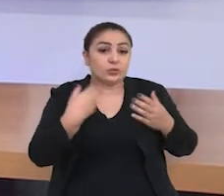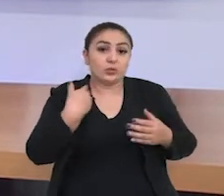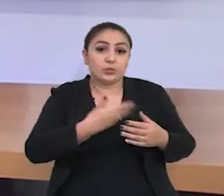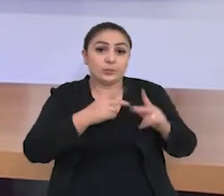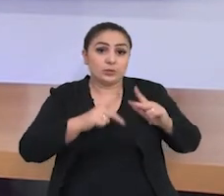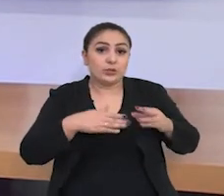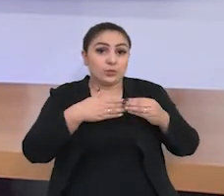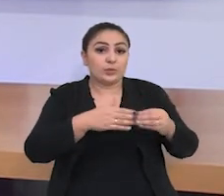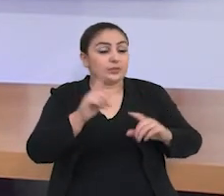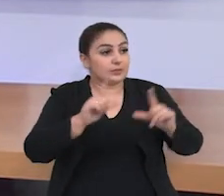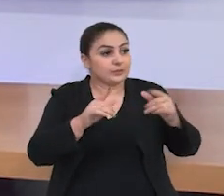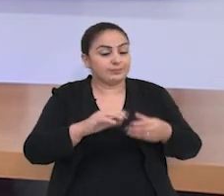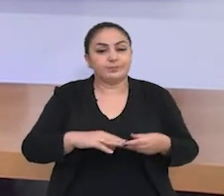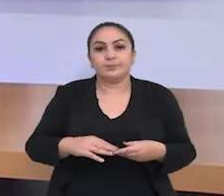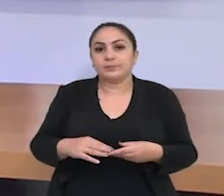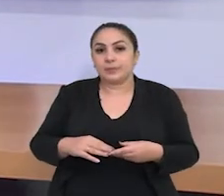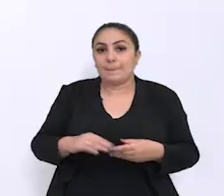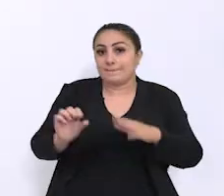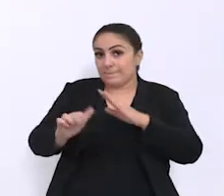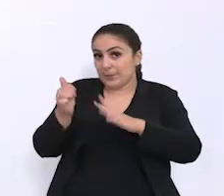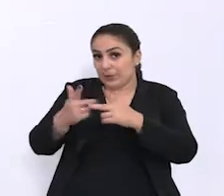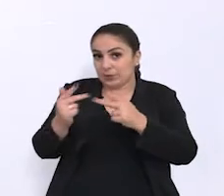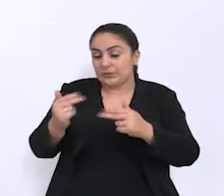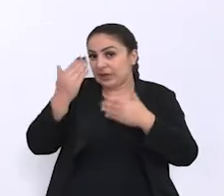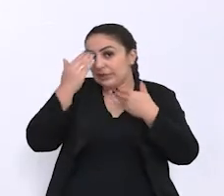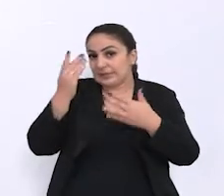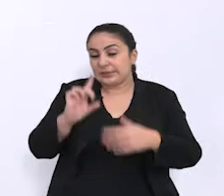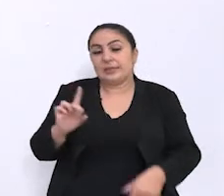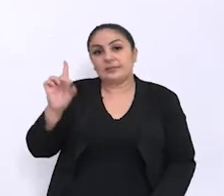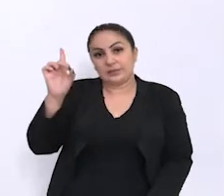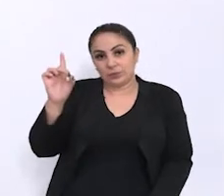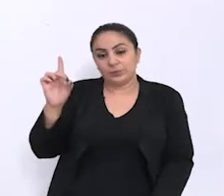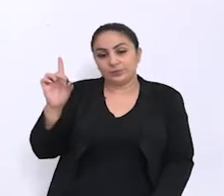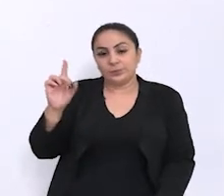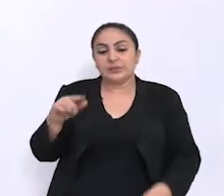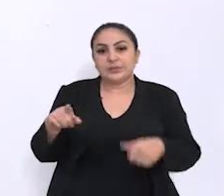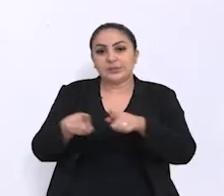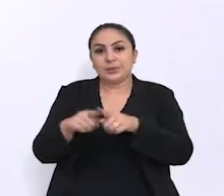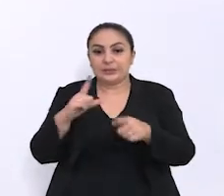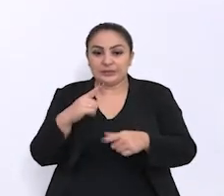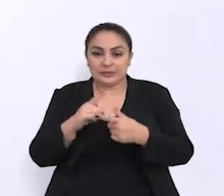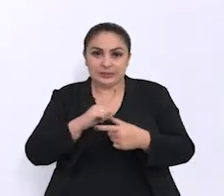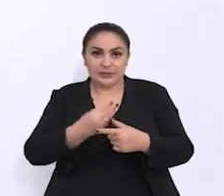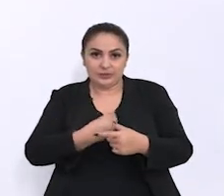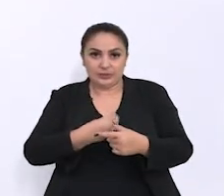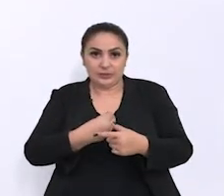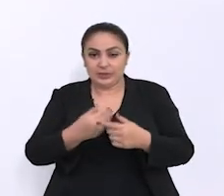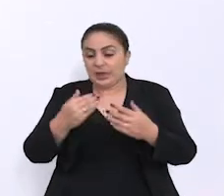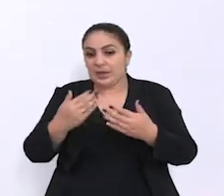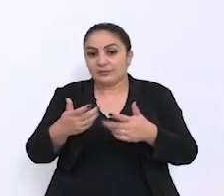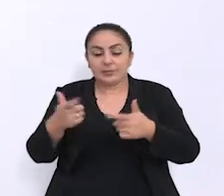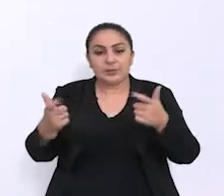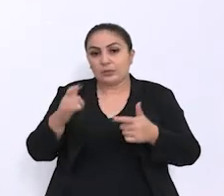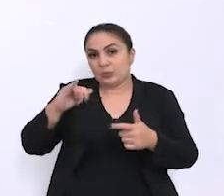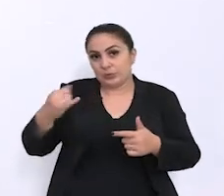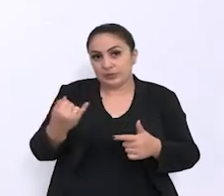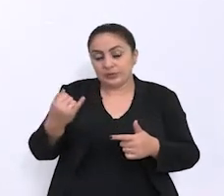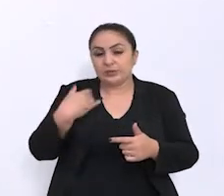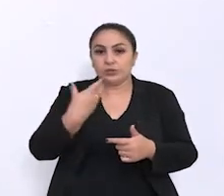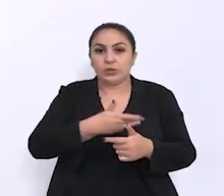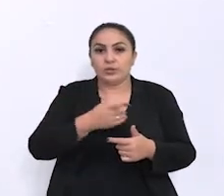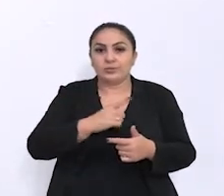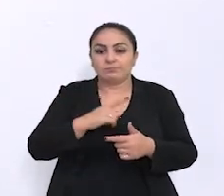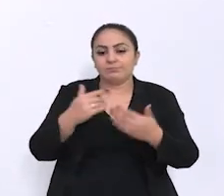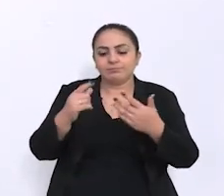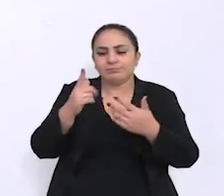fica aos nossos telespectadores? Primeiramente, agradecer a Deus e por estar nos dando essa grande oportunidade,